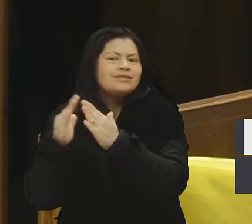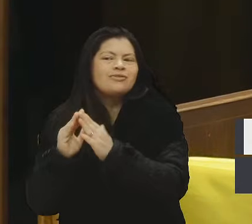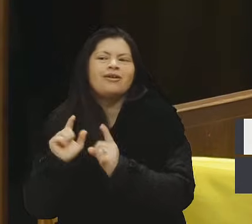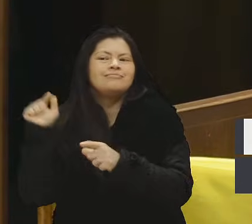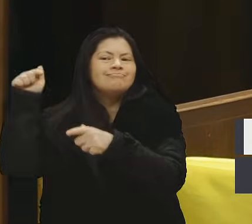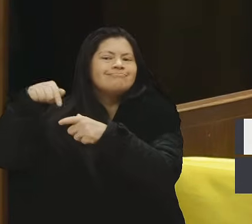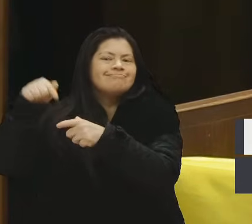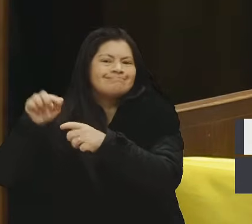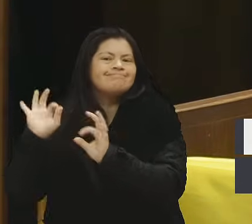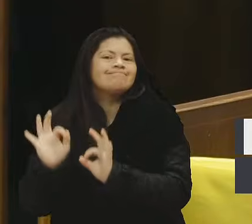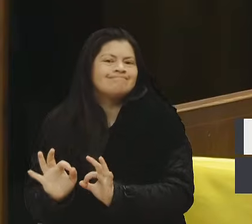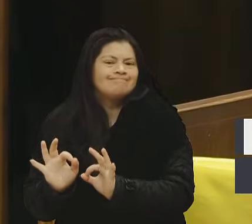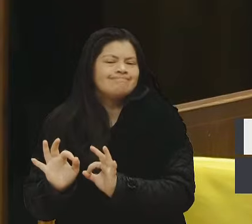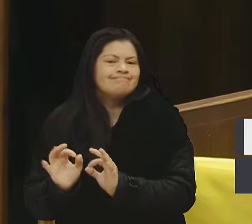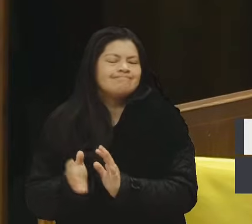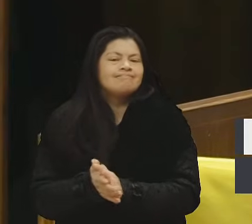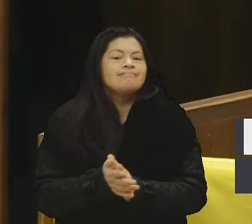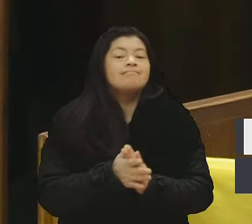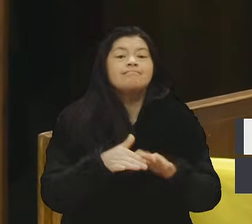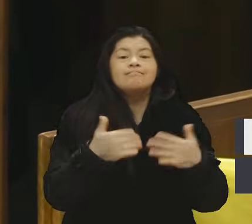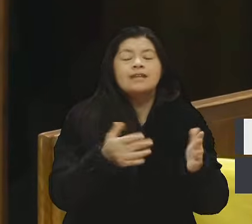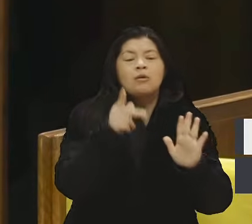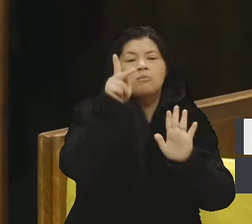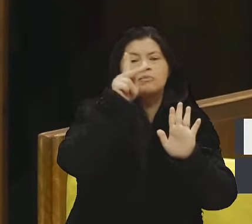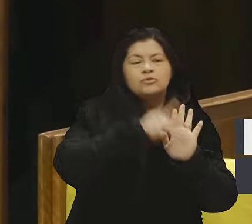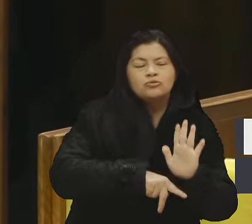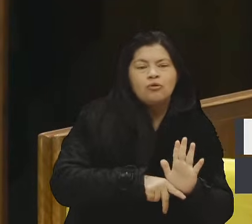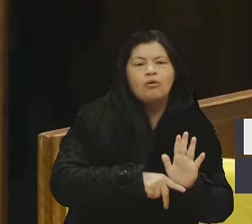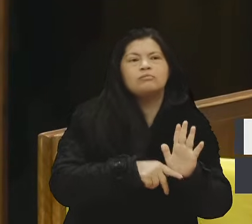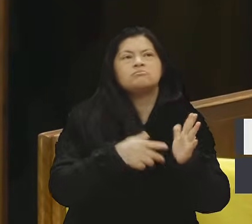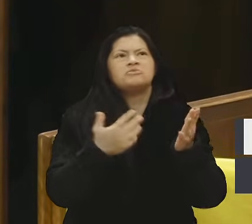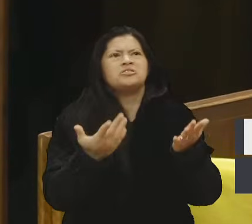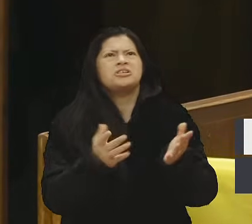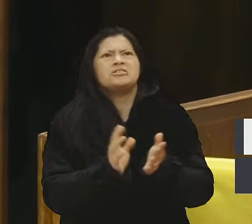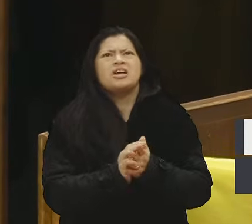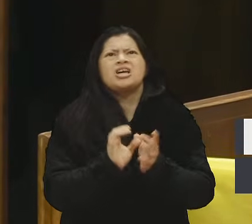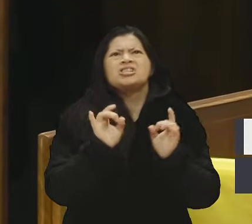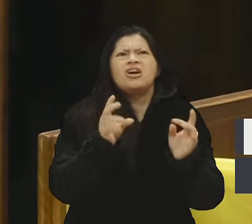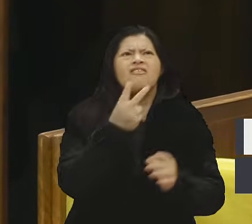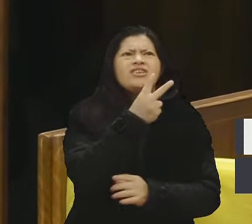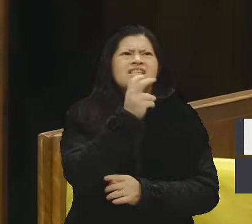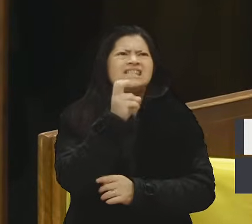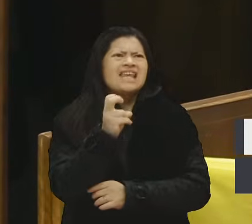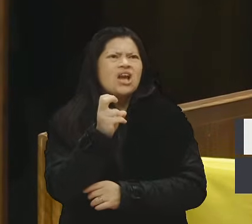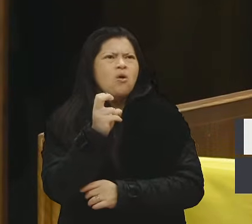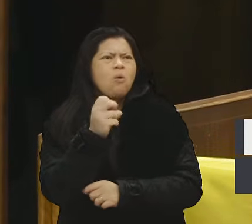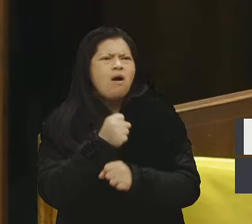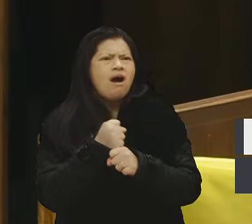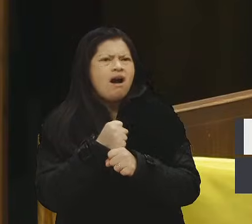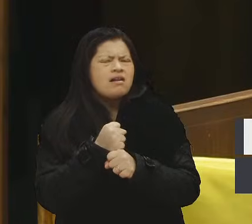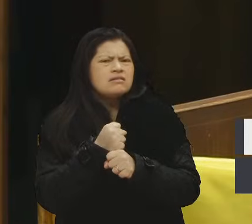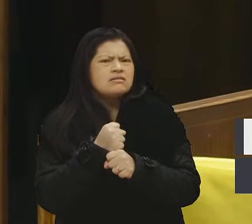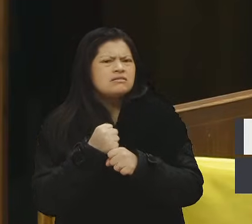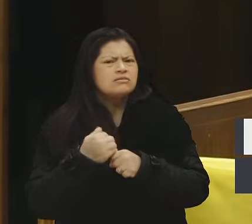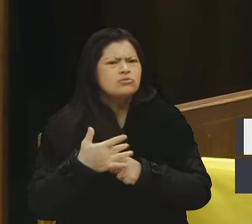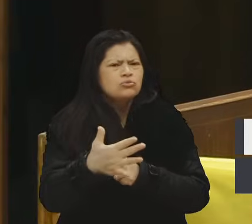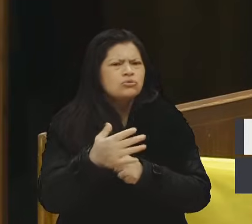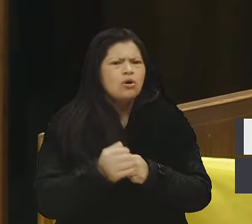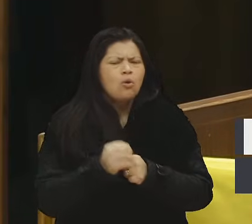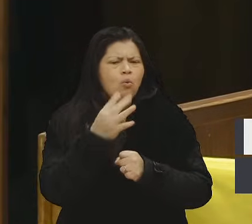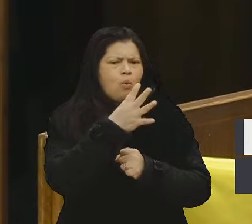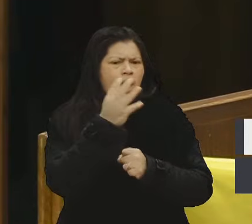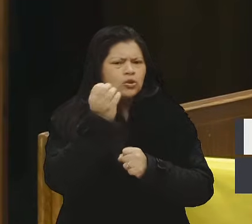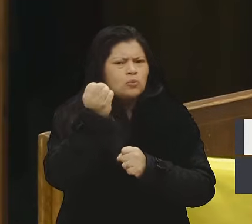eles mostram aquele projeto fantasioso e dizem, mas é por 25 anos. 4 bi e